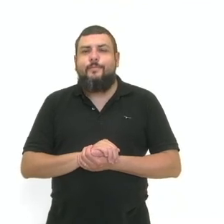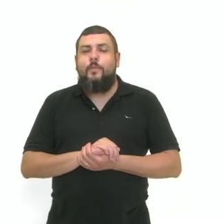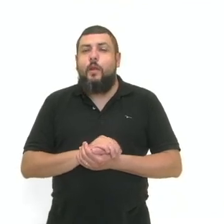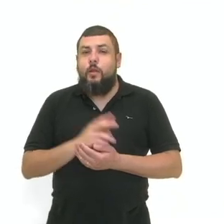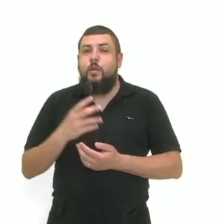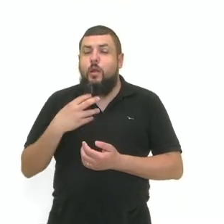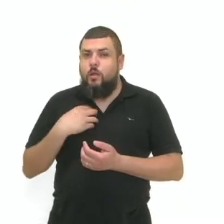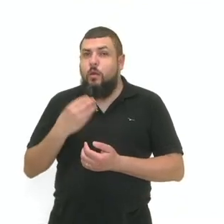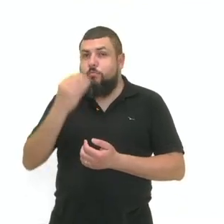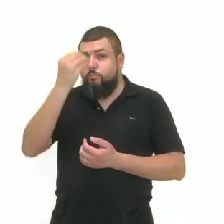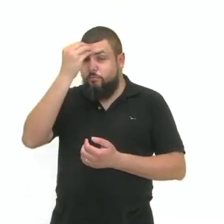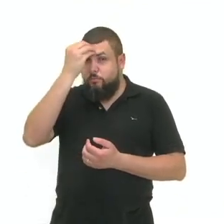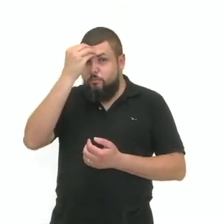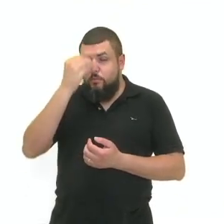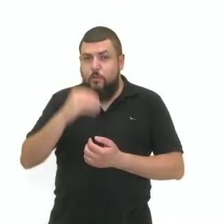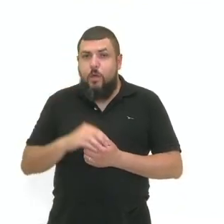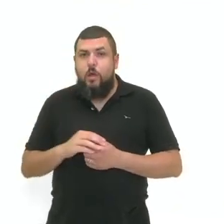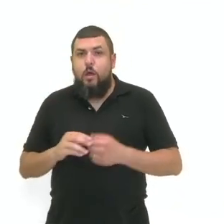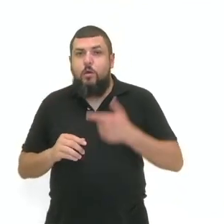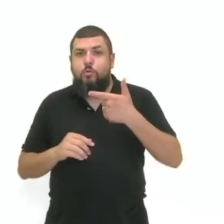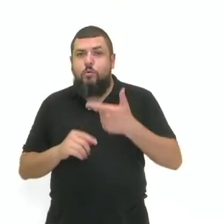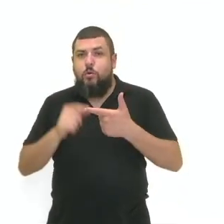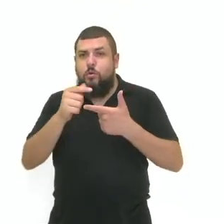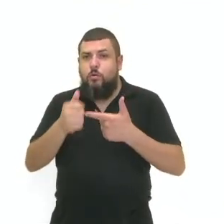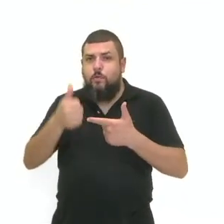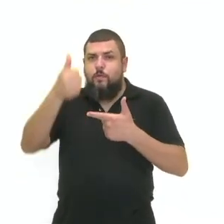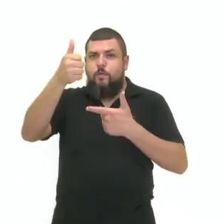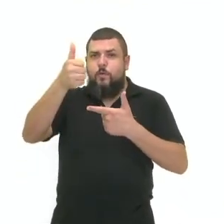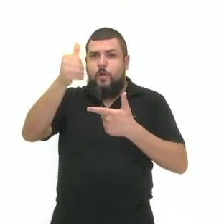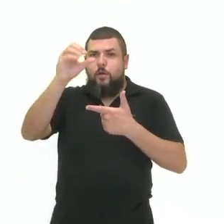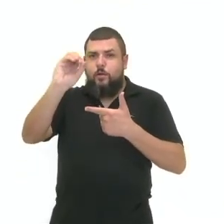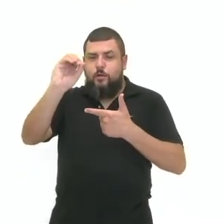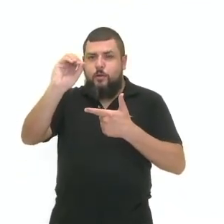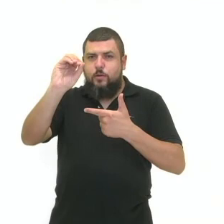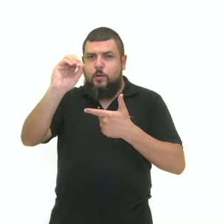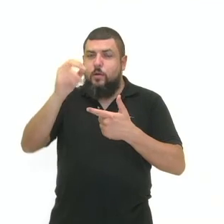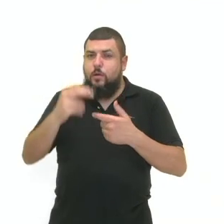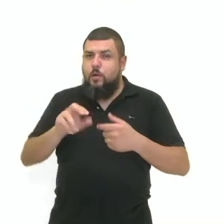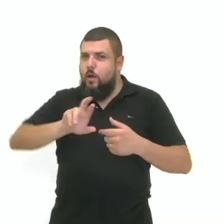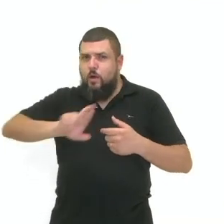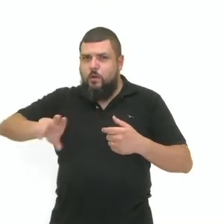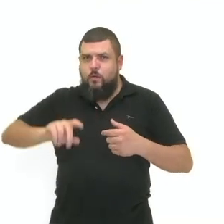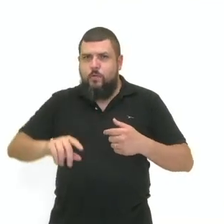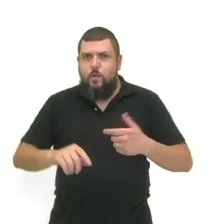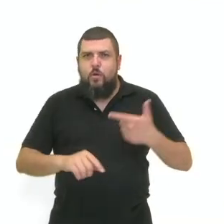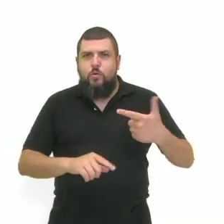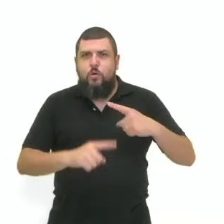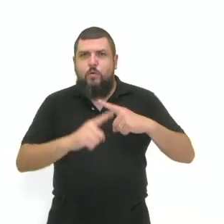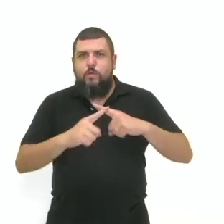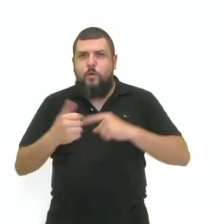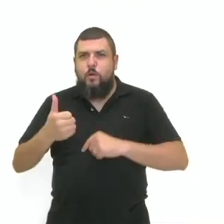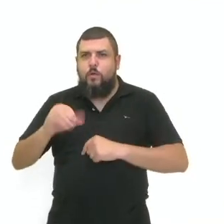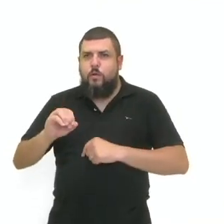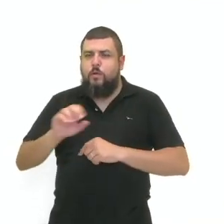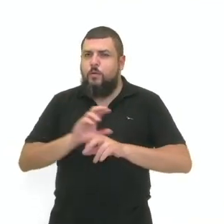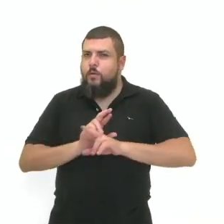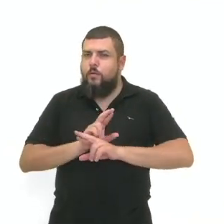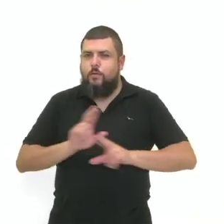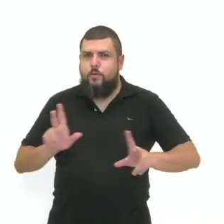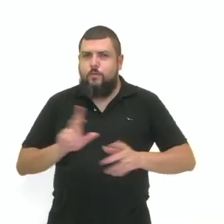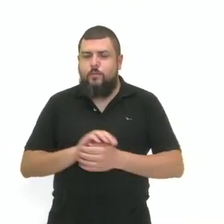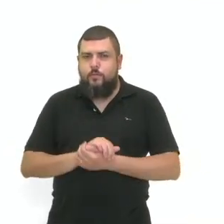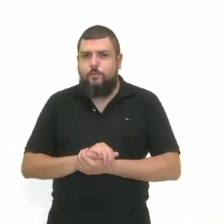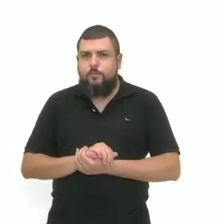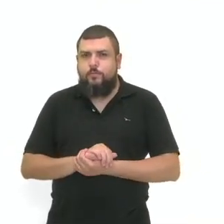a 10, não é 2 vezes 10, gente. Não corre esse erro, tá? Então, é 2 vezes 2, 10